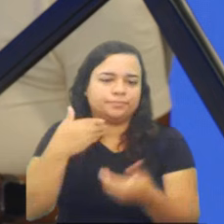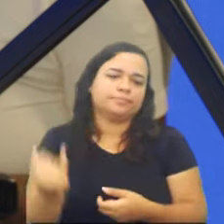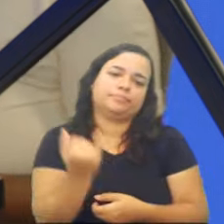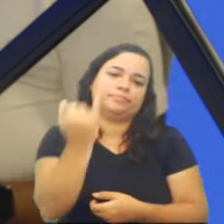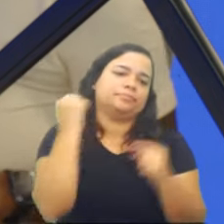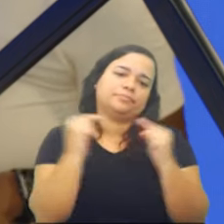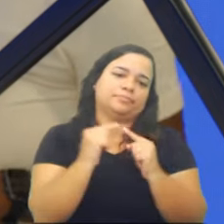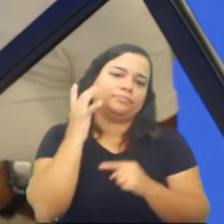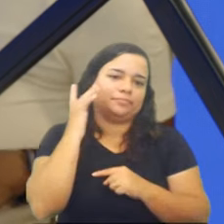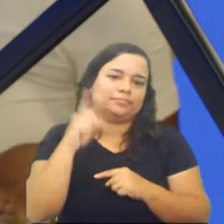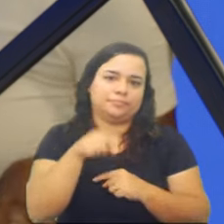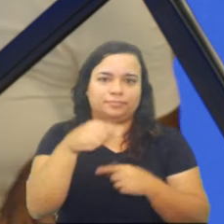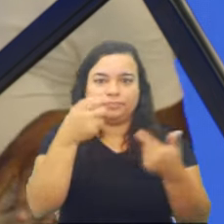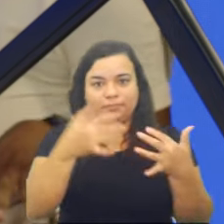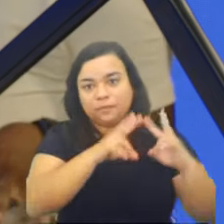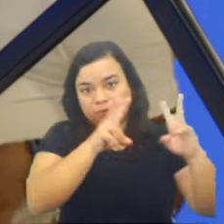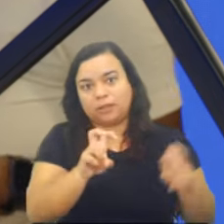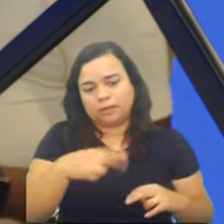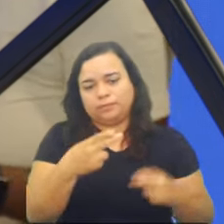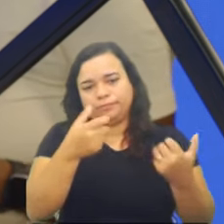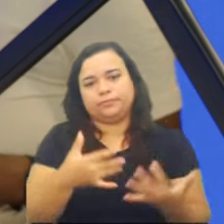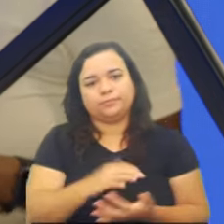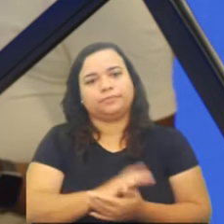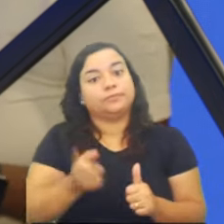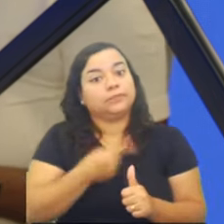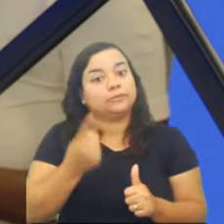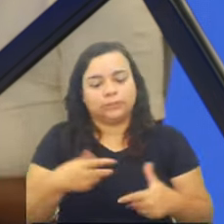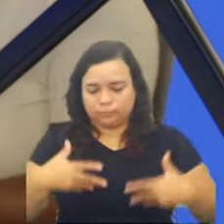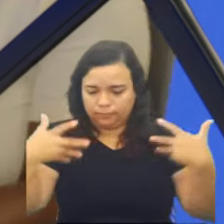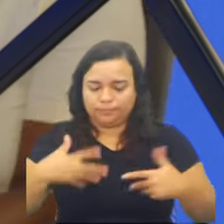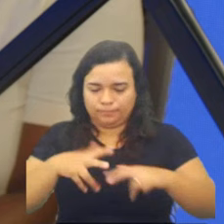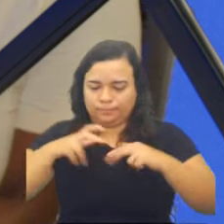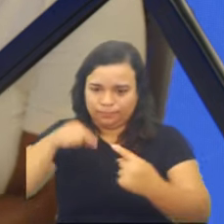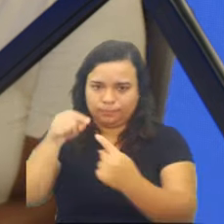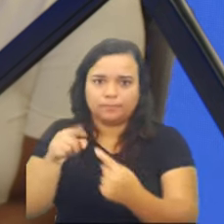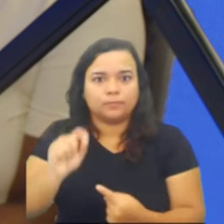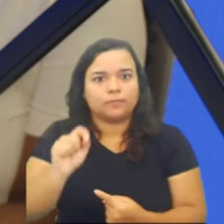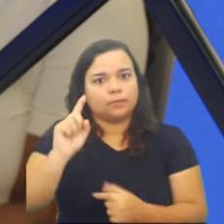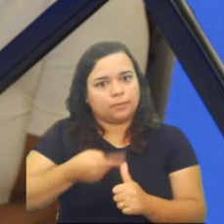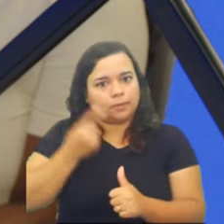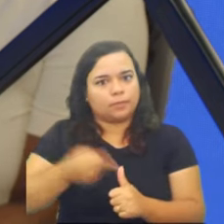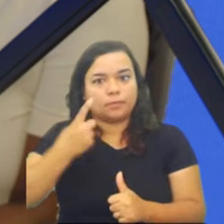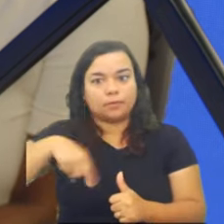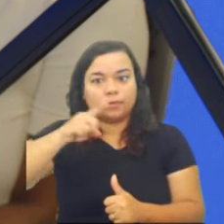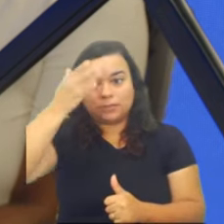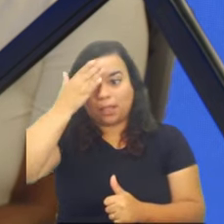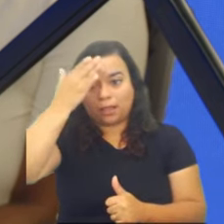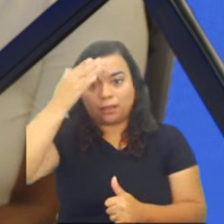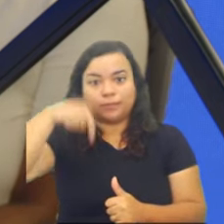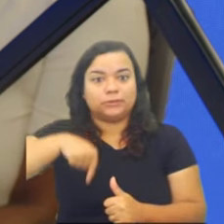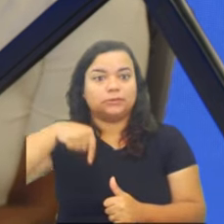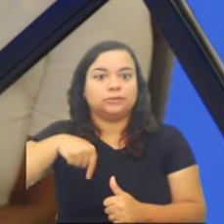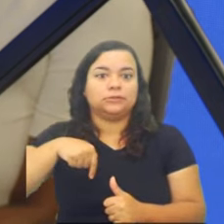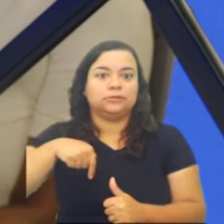trocar eu acho que que é isso vou chegar lá nesse tema mas a primeira motivação eh primeiro a gente tem sai de